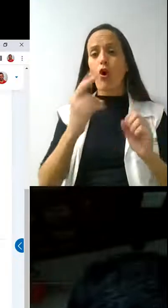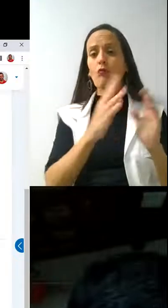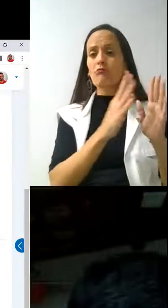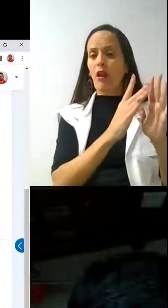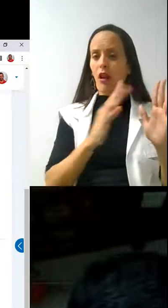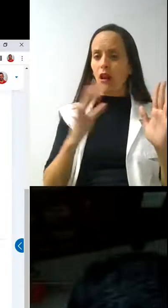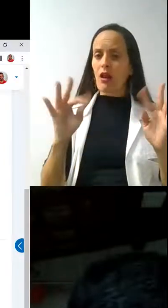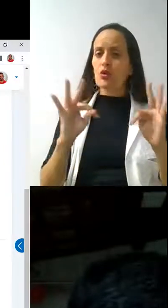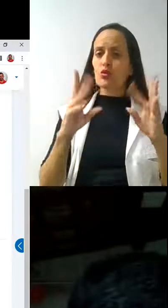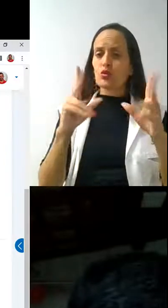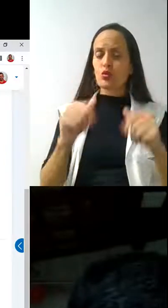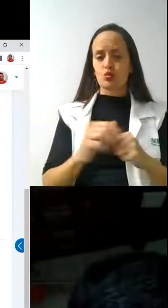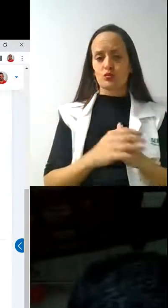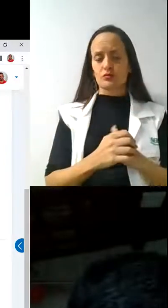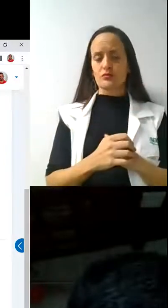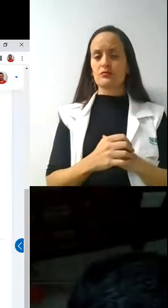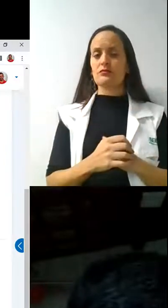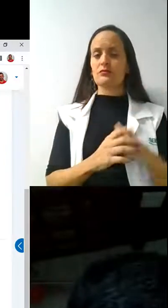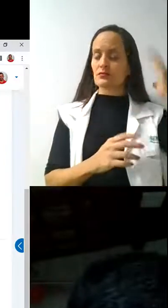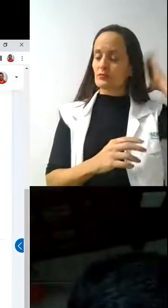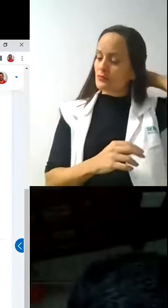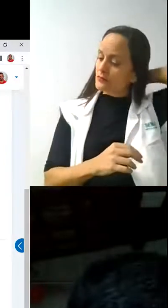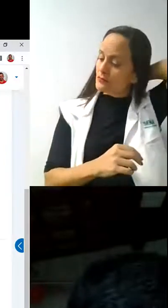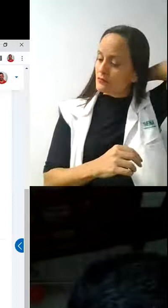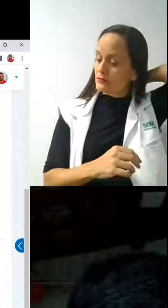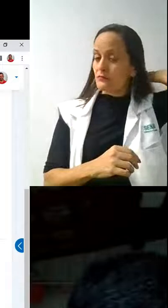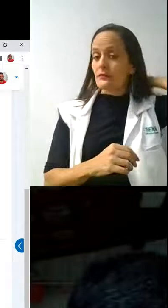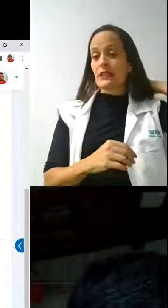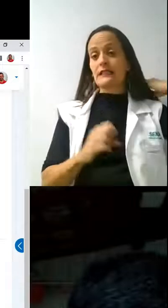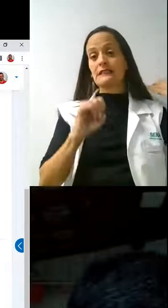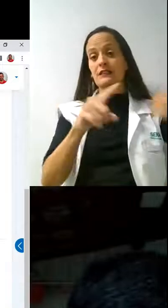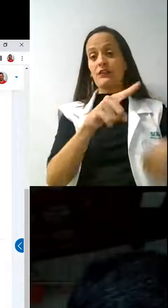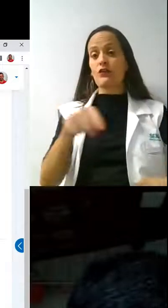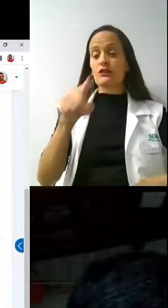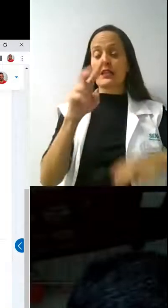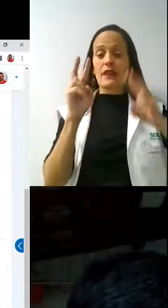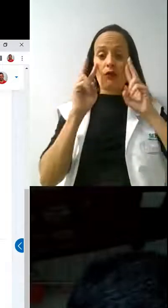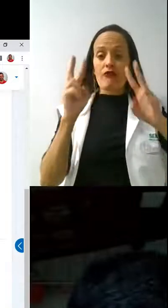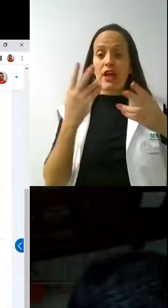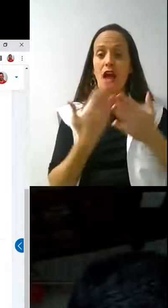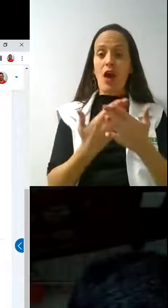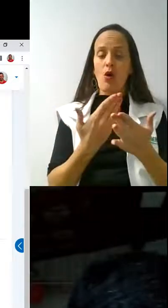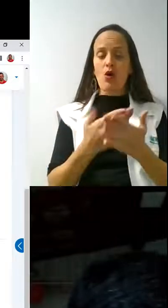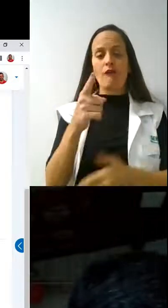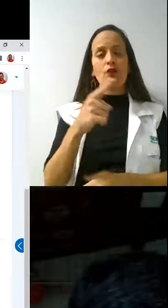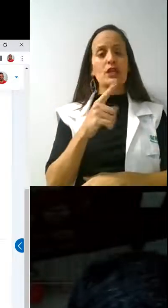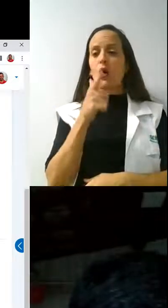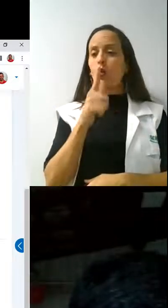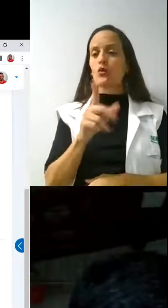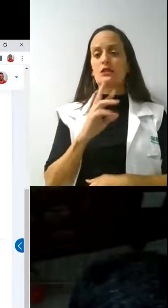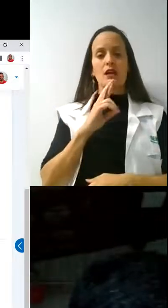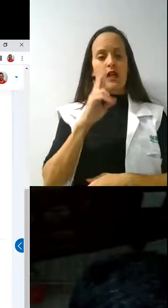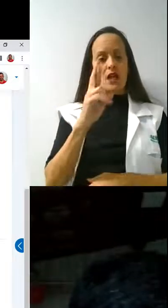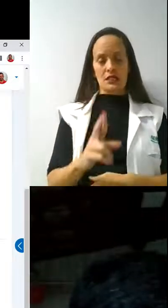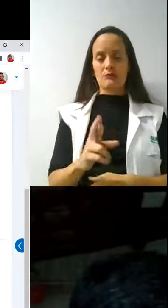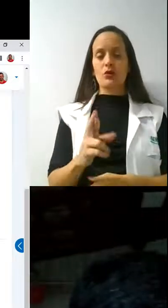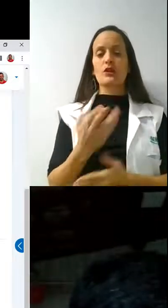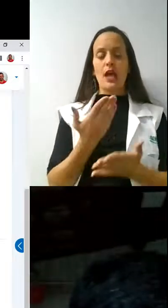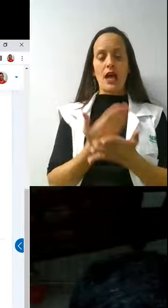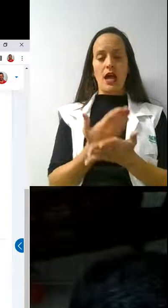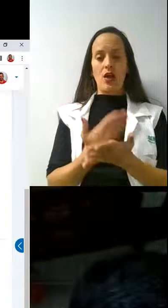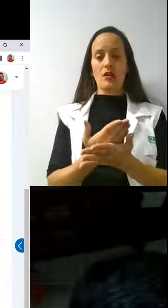beleza? Inclusive, se você não assiste a web, você não consegue responder a atividade, né? E dependendo, se você